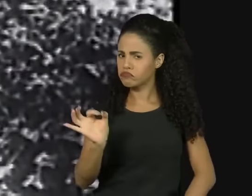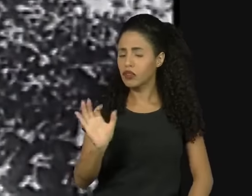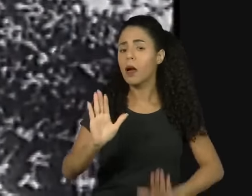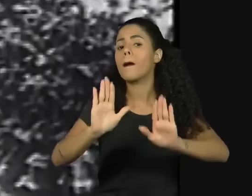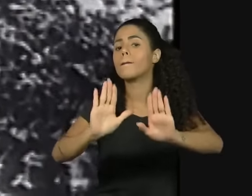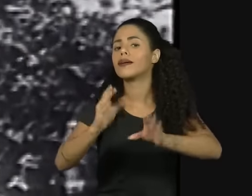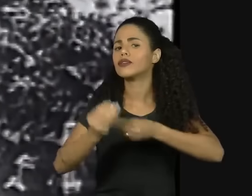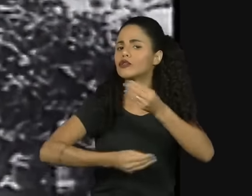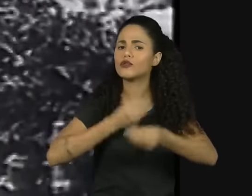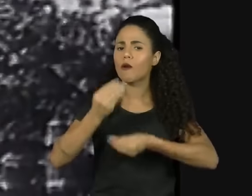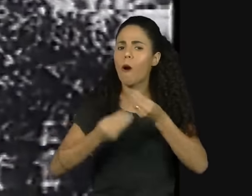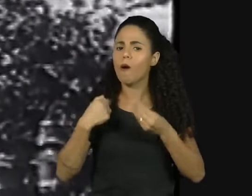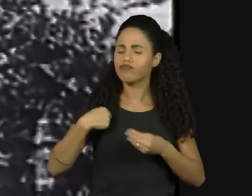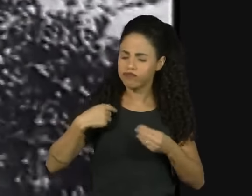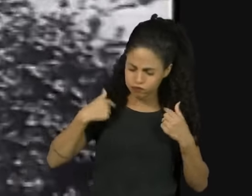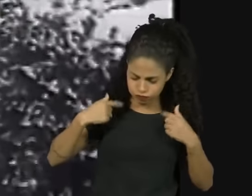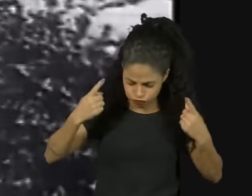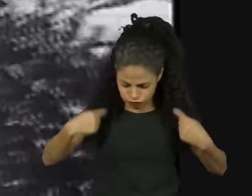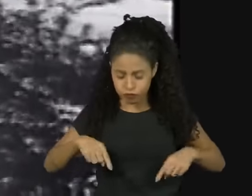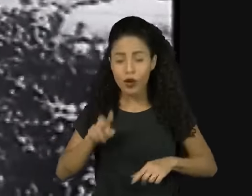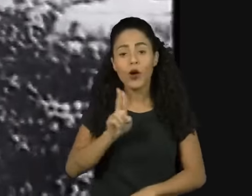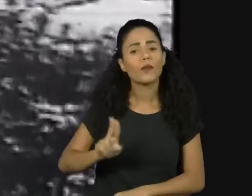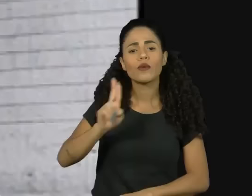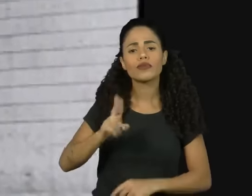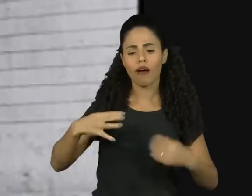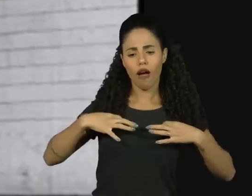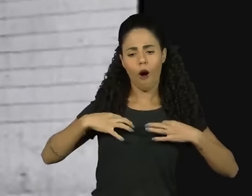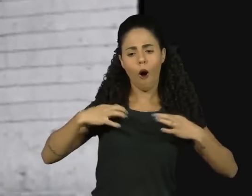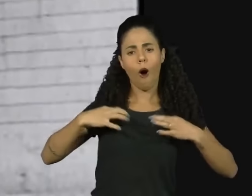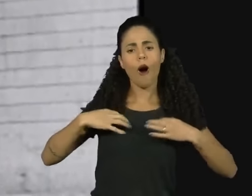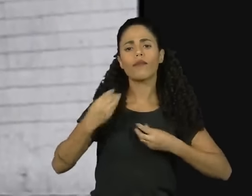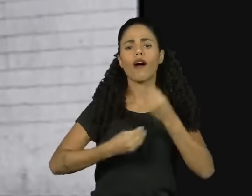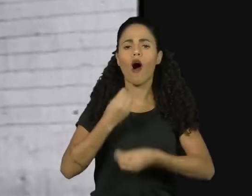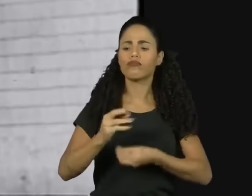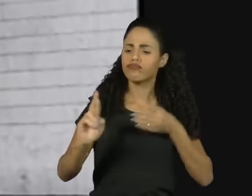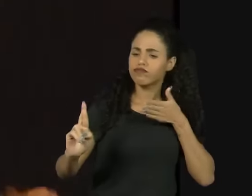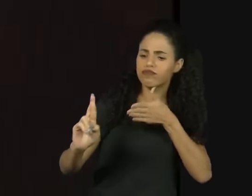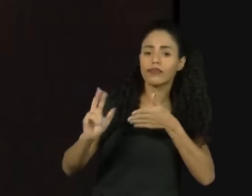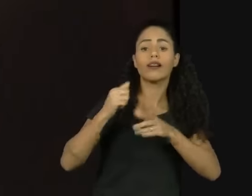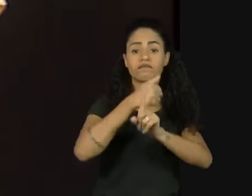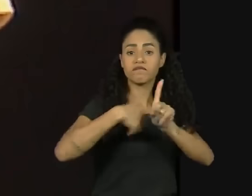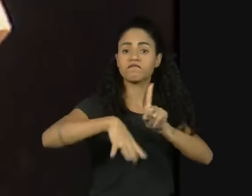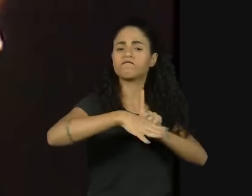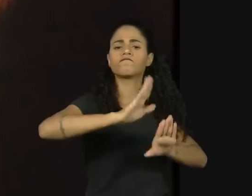Mas além da função utilitária, a roupa tem também uma representação social.